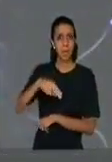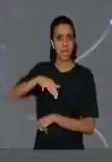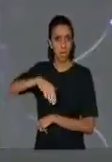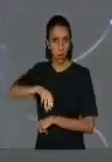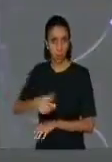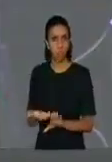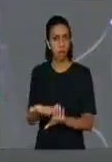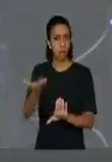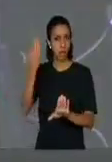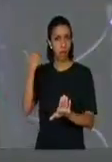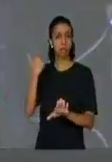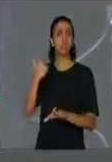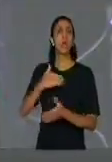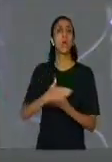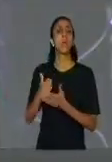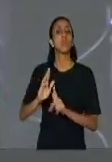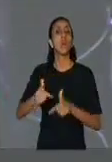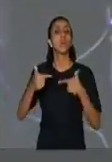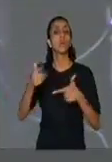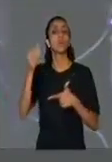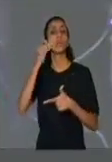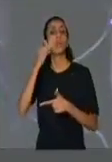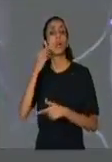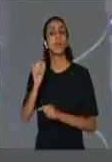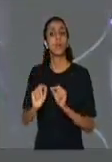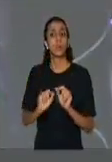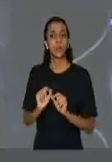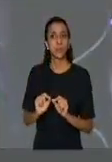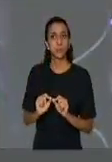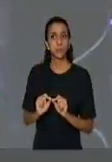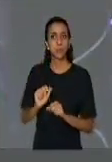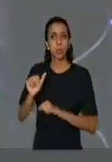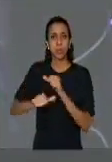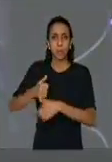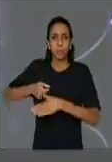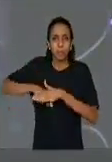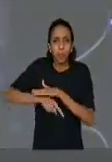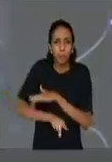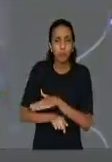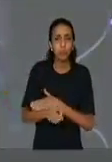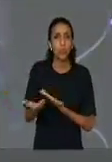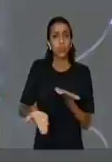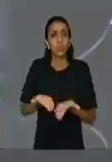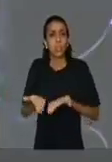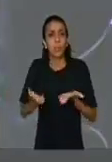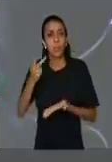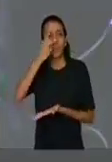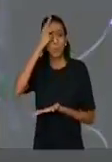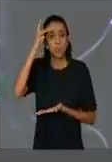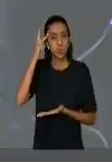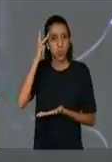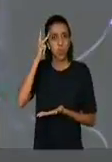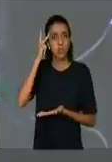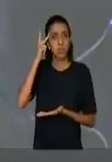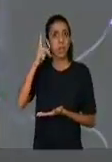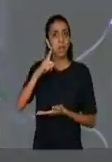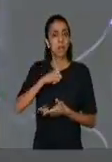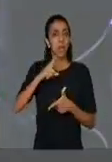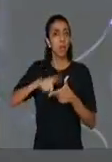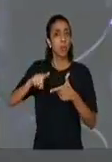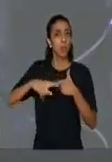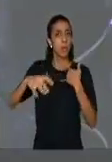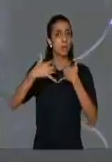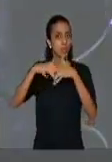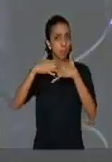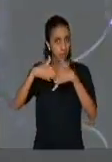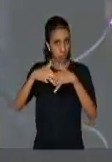1987, iniciou-se a luta pela construção de uma transformação profunda na forma de tratar das pessoas com transtornos